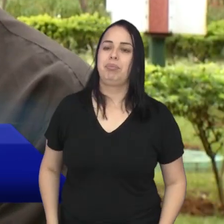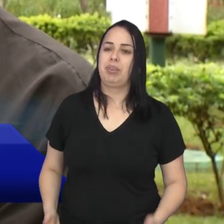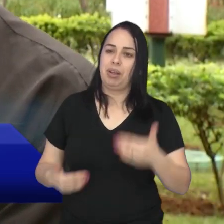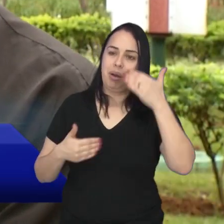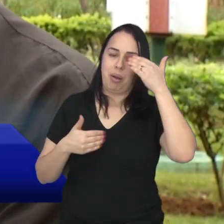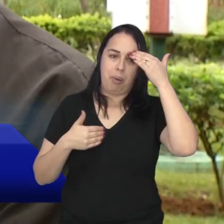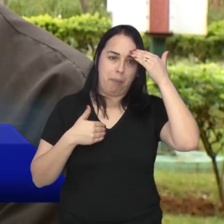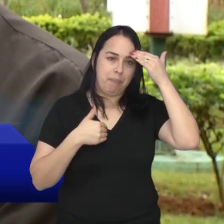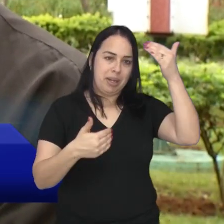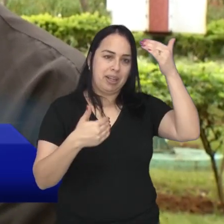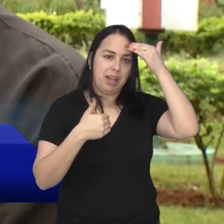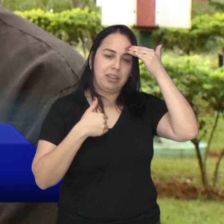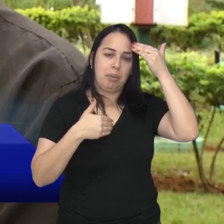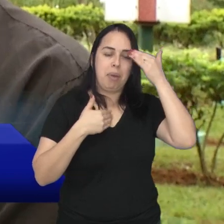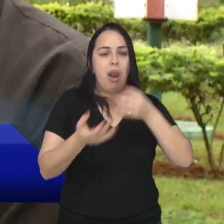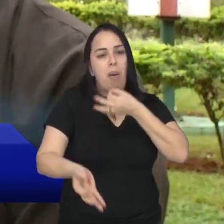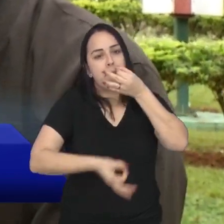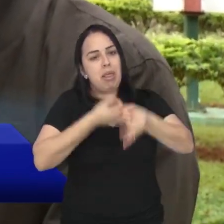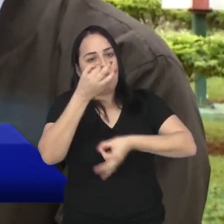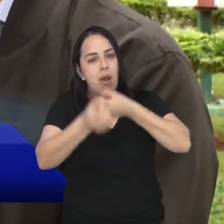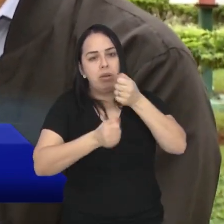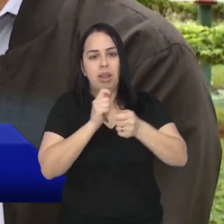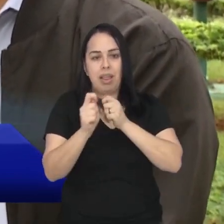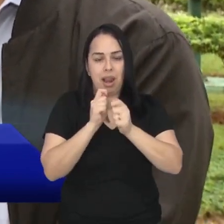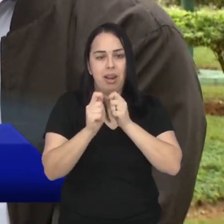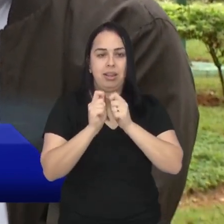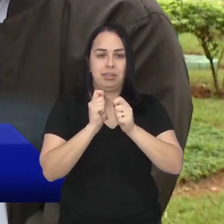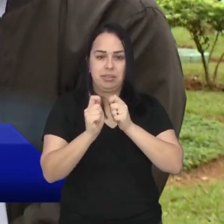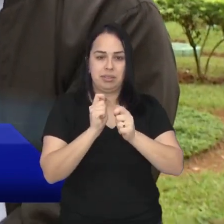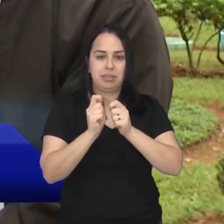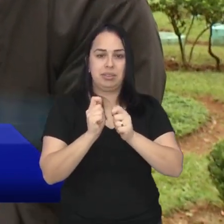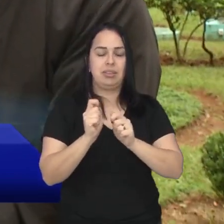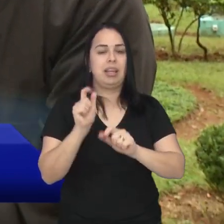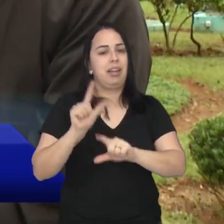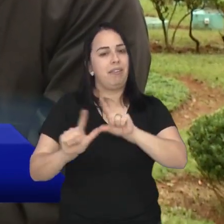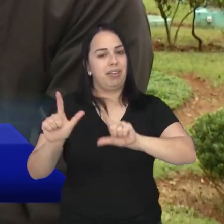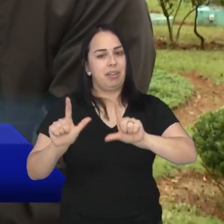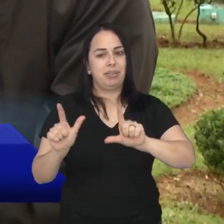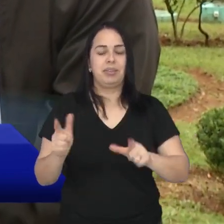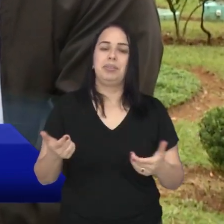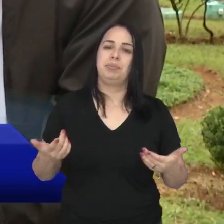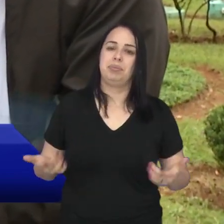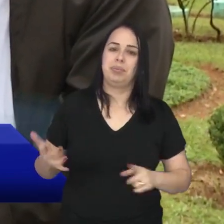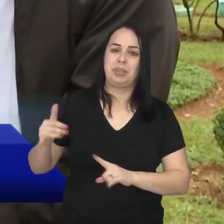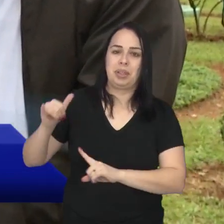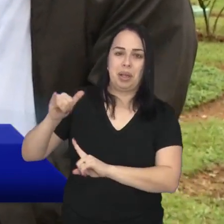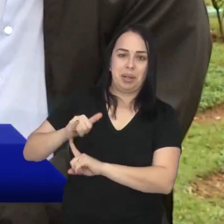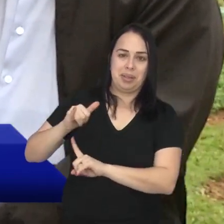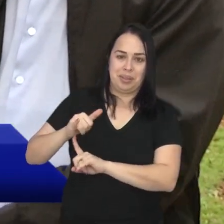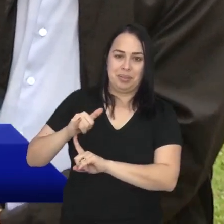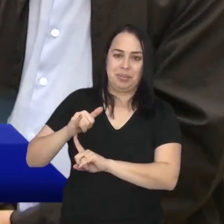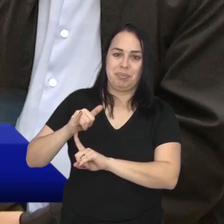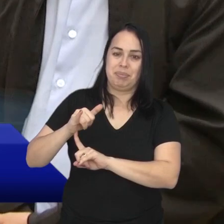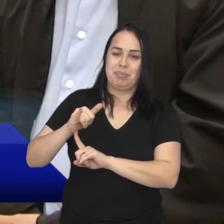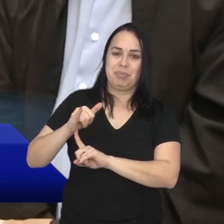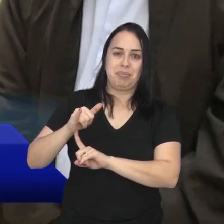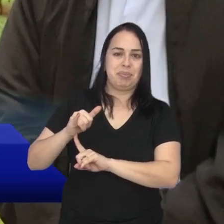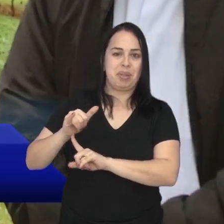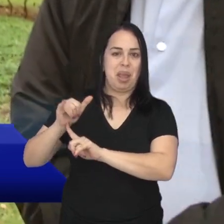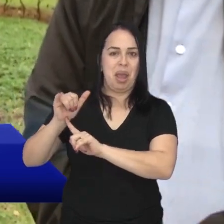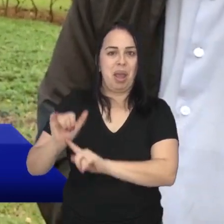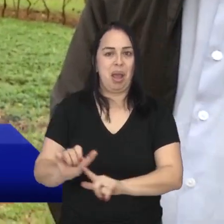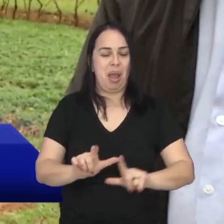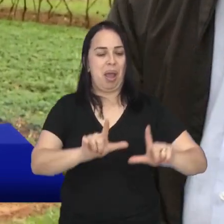população. Muito obrigada pela sua participação aqui no nosso boletim na TV Câmara. O Parque Santos